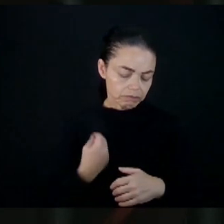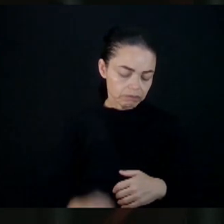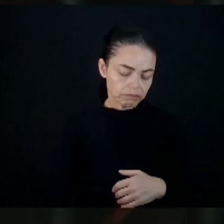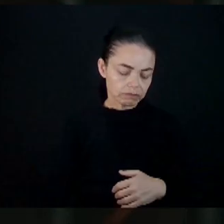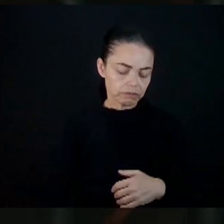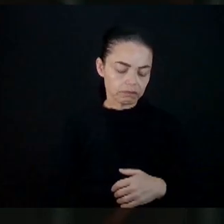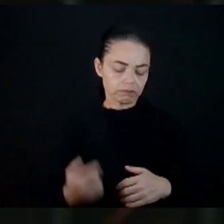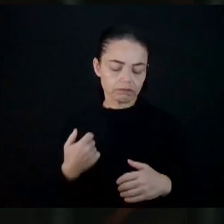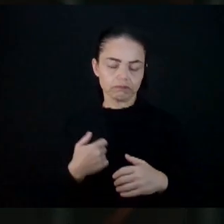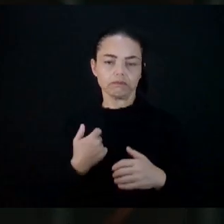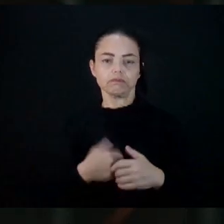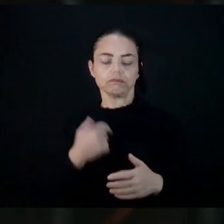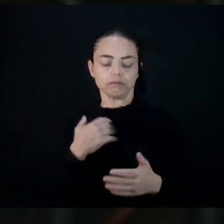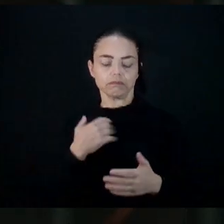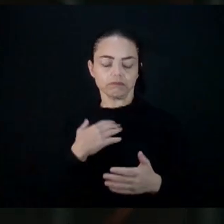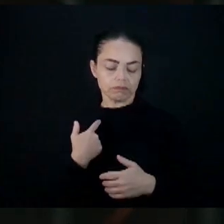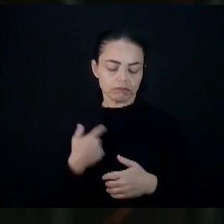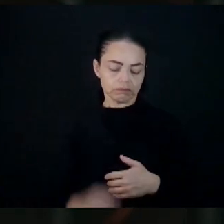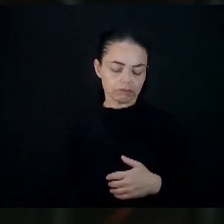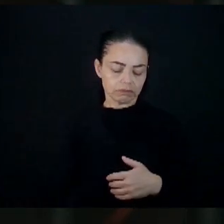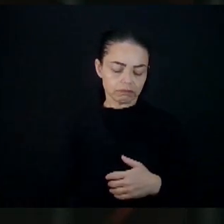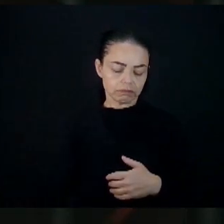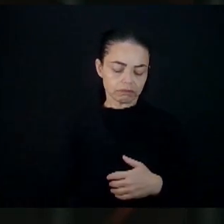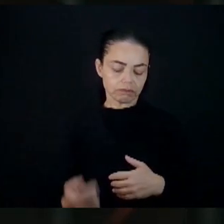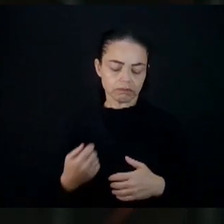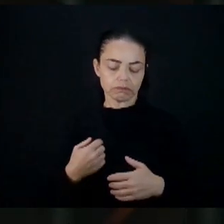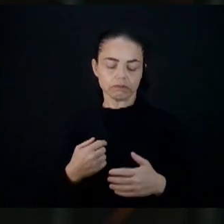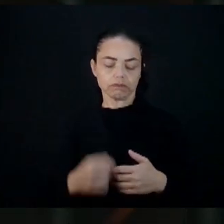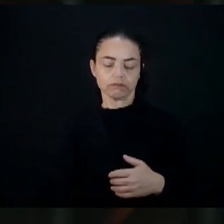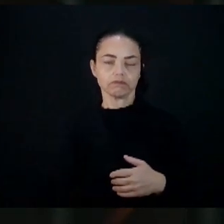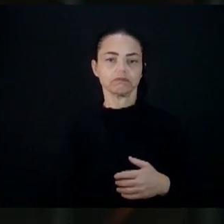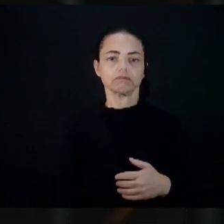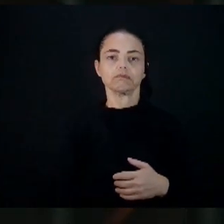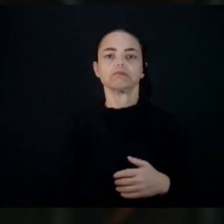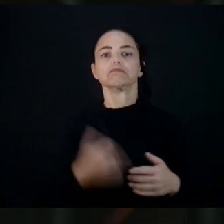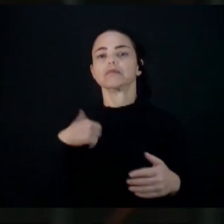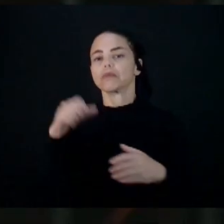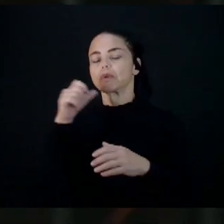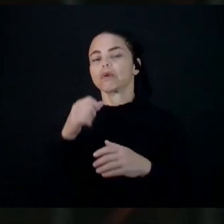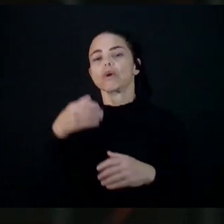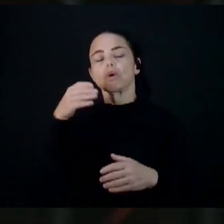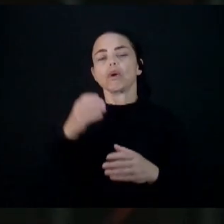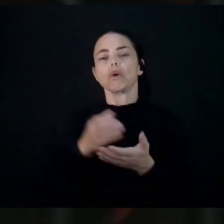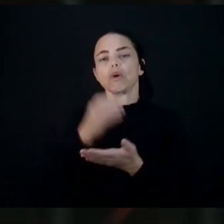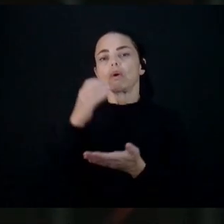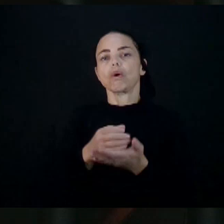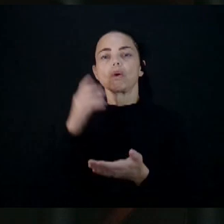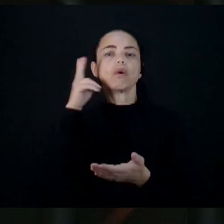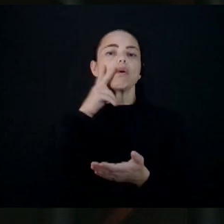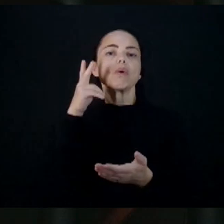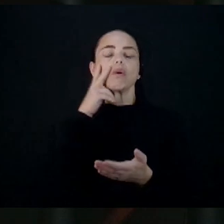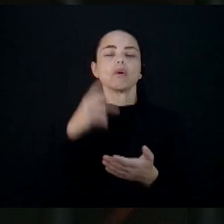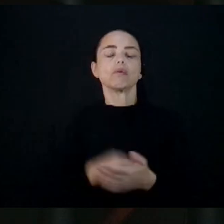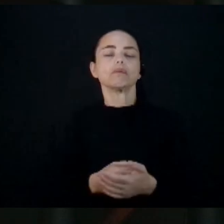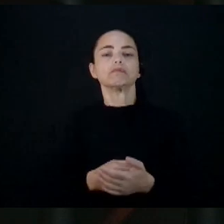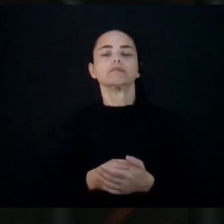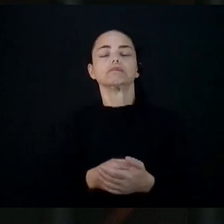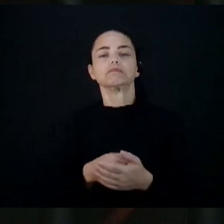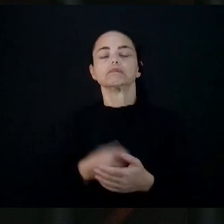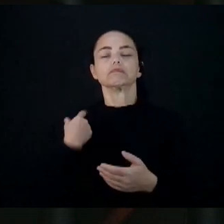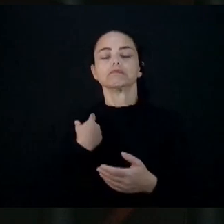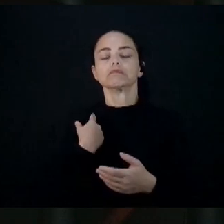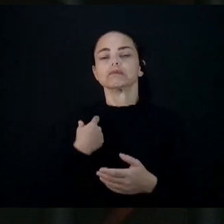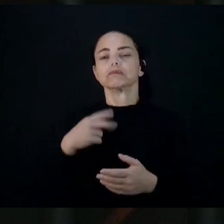Taquaral. Algumas pessoas bebem um copo de cerveja ou vinho toda a noite para conseguir desligar a mente do estresse do trabalho. Usar a bebida